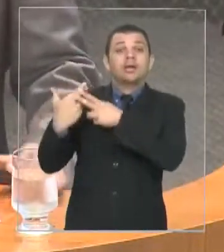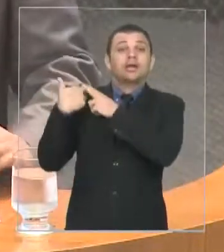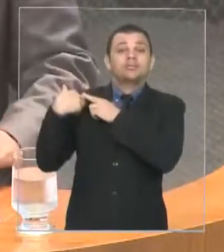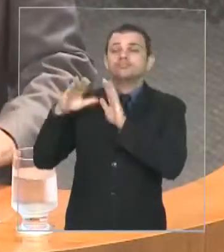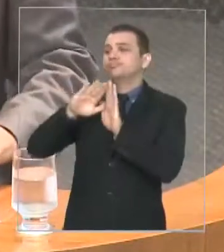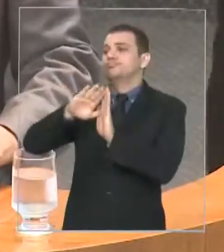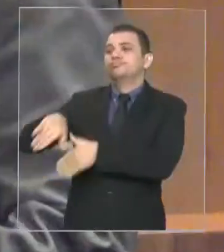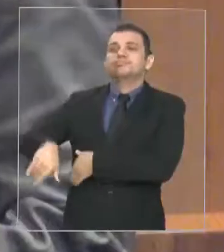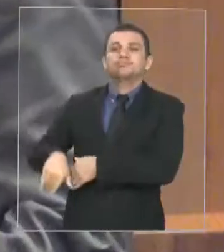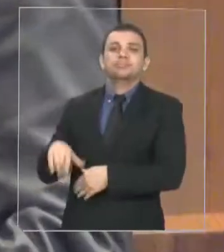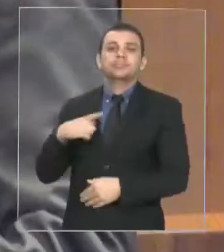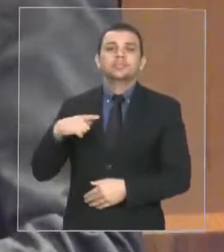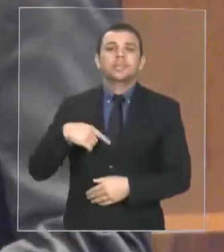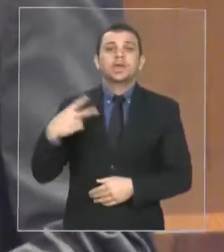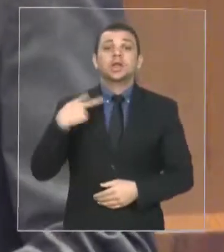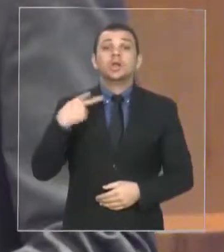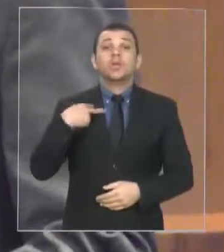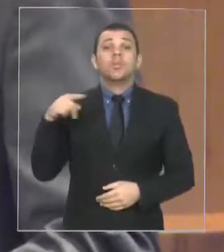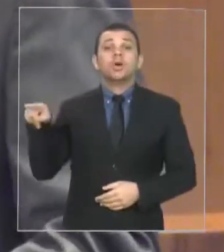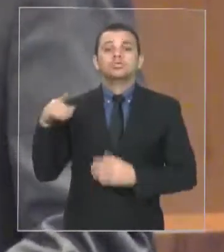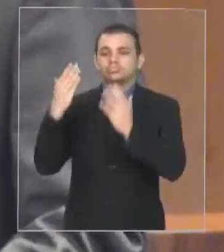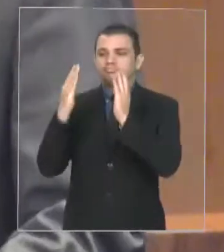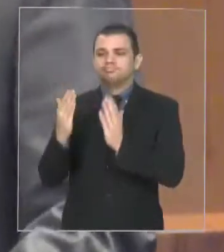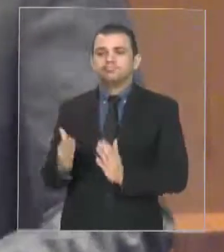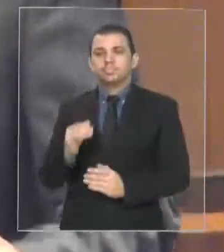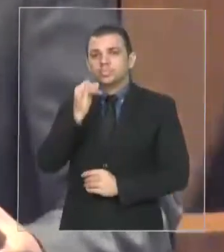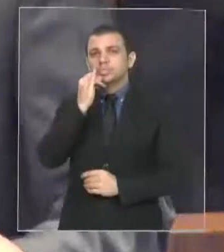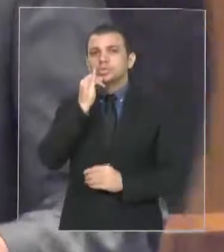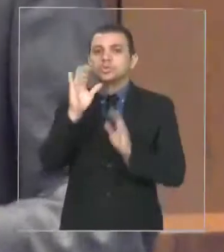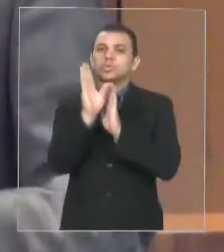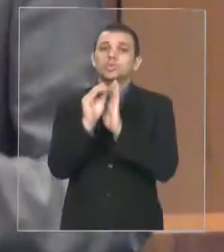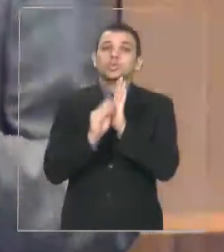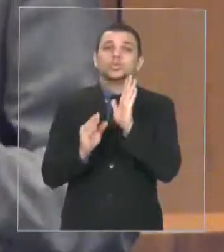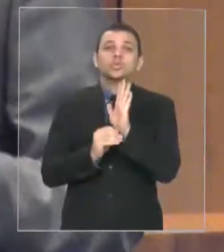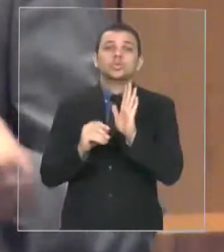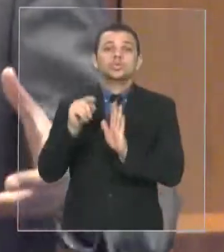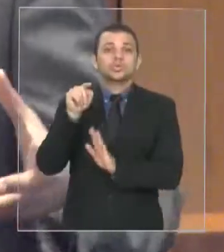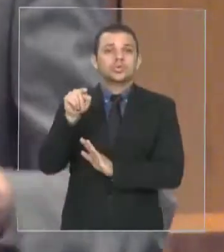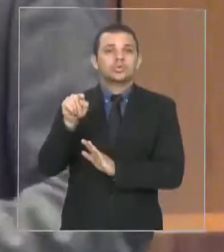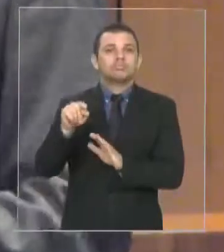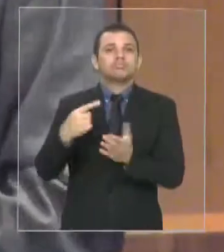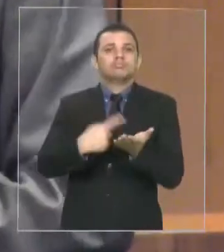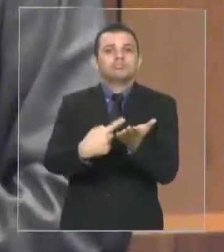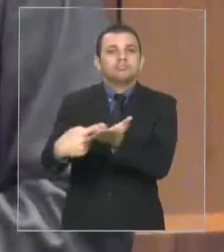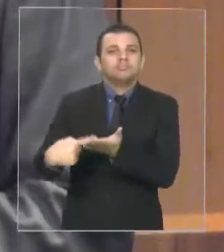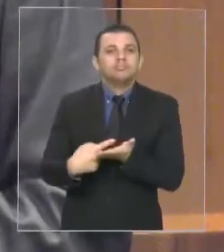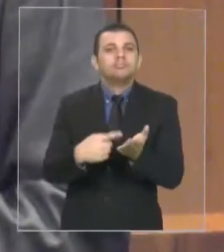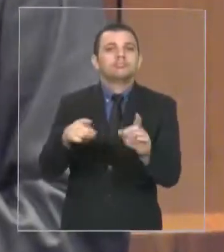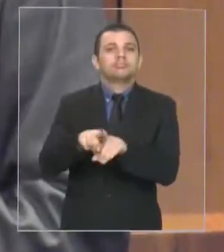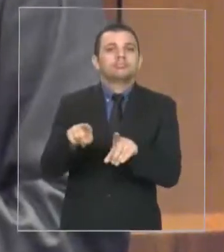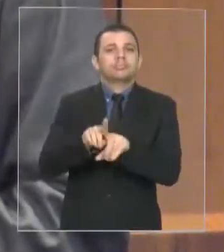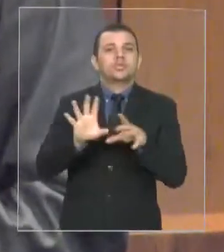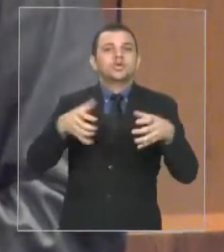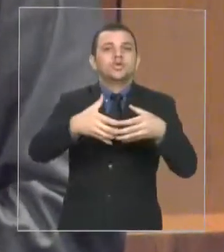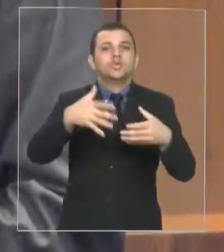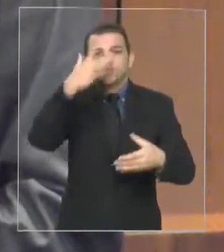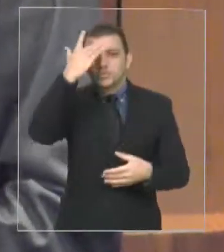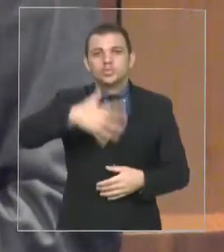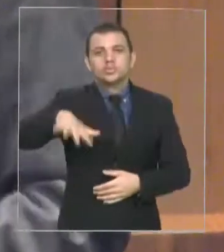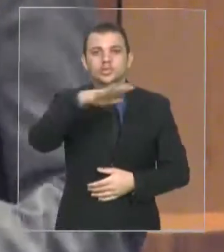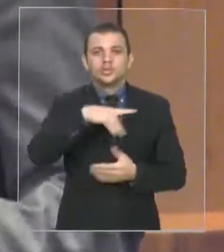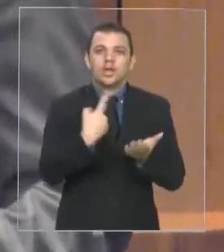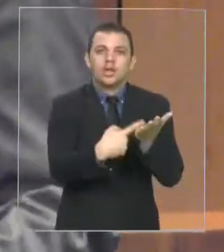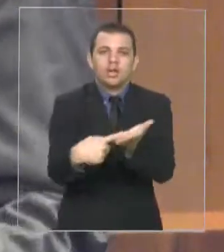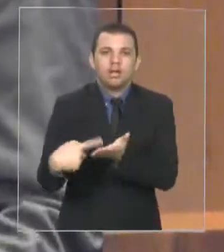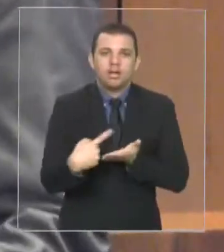vai poder sequer apreciar o conteúdo das convenções e dos acordos coletivos.